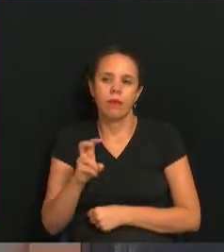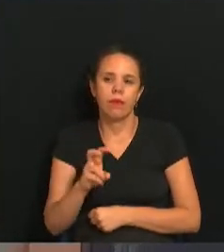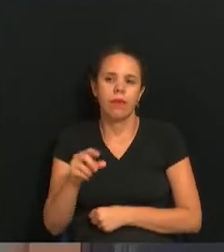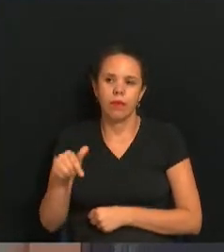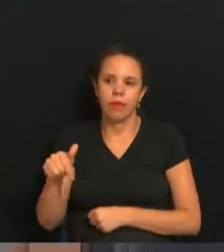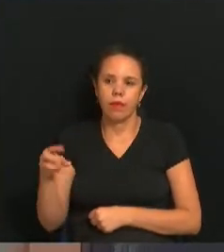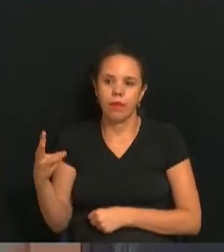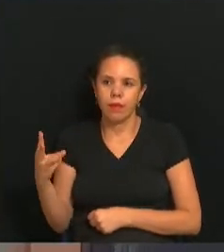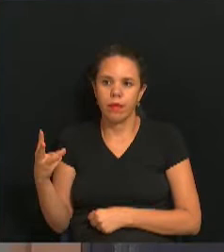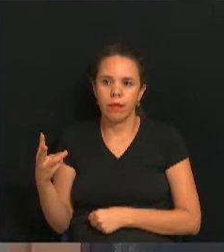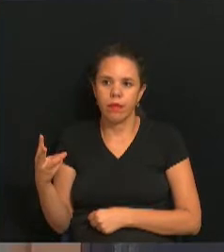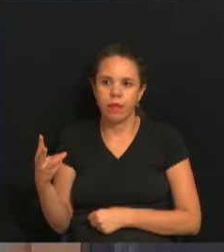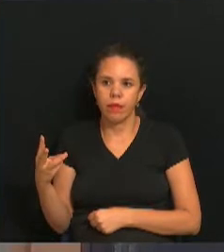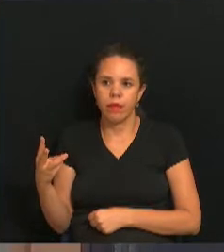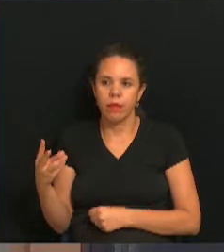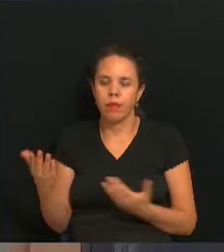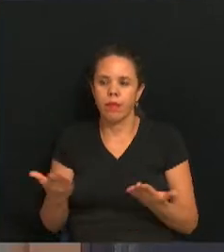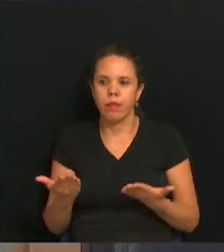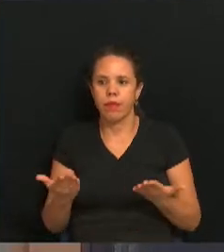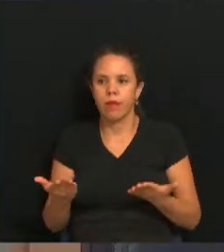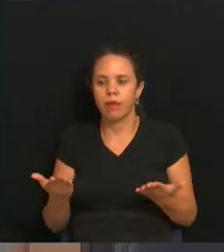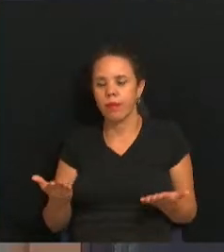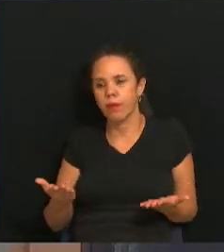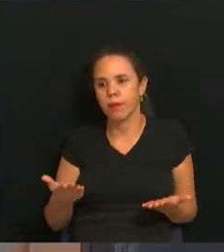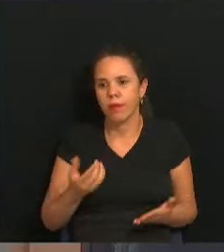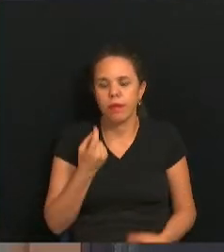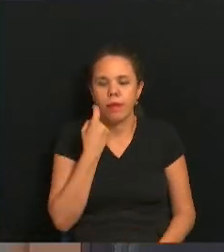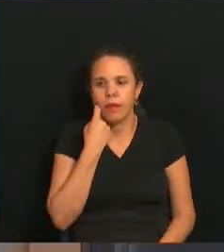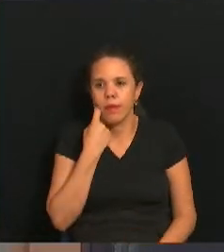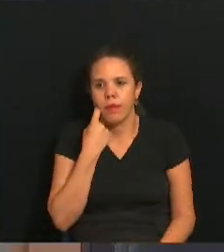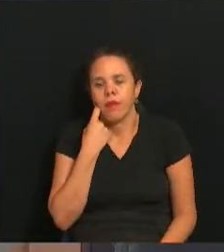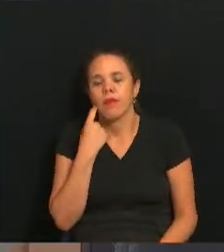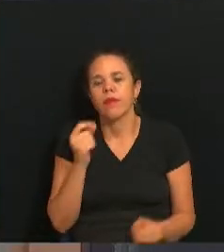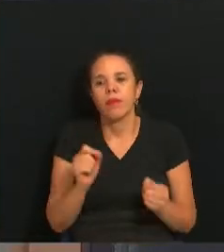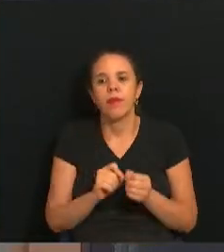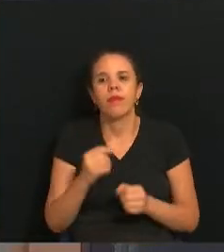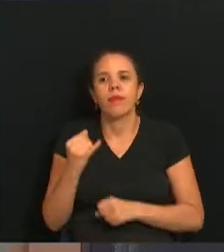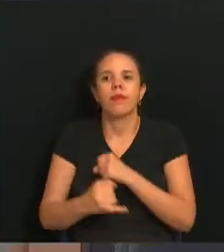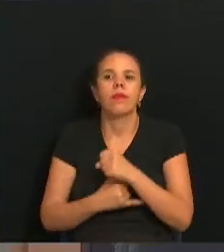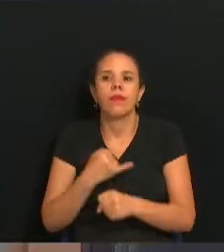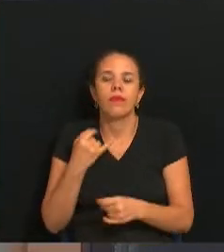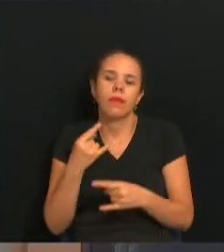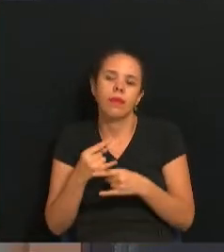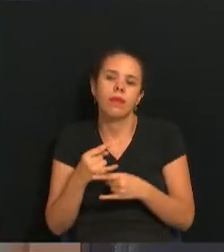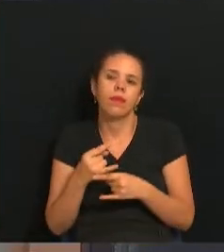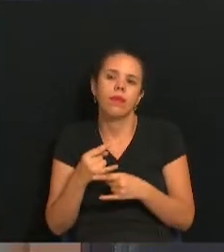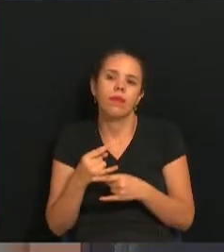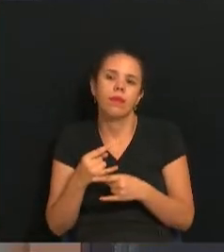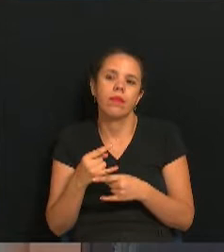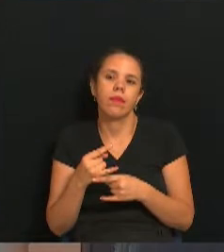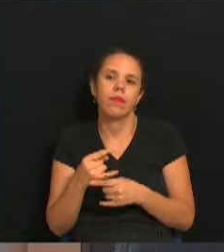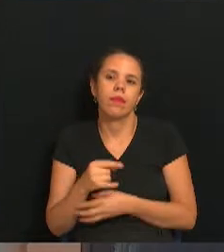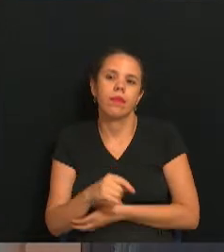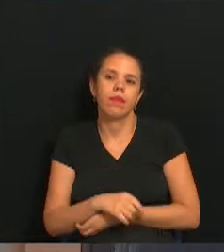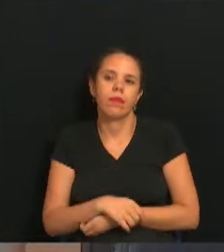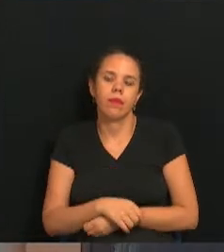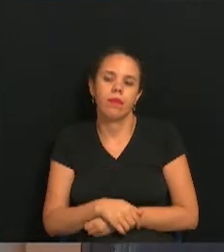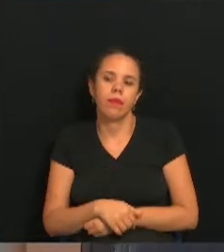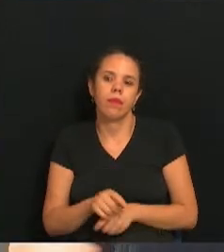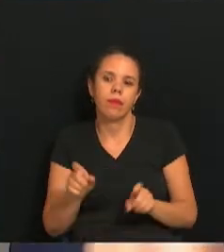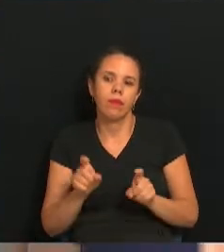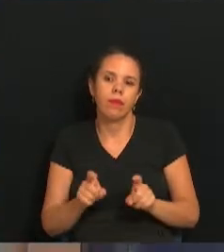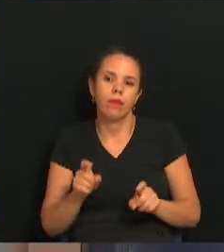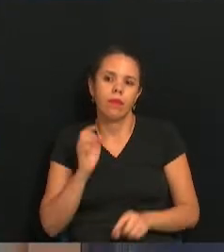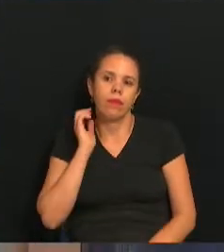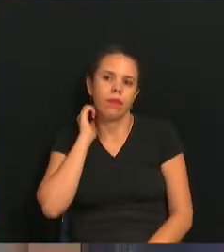235573, a ser realizada hoje, sexta-feira, em ambiente virtual, através do sistema de deliberação